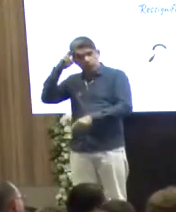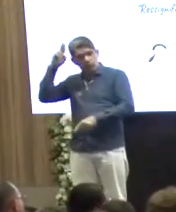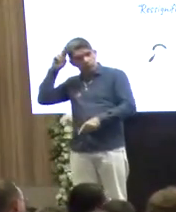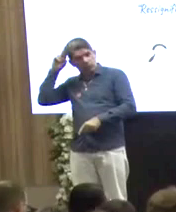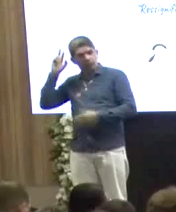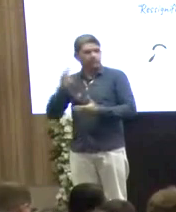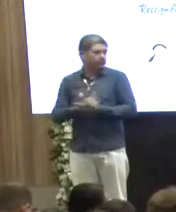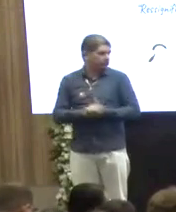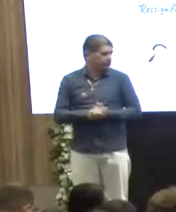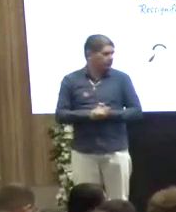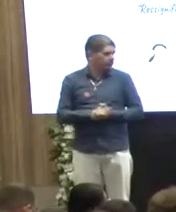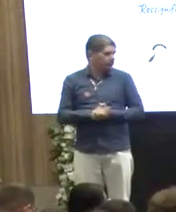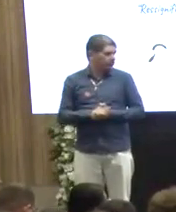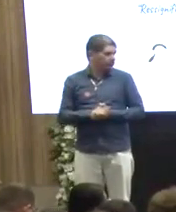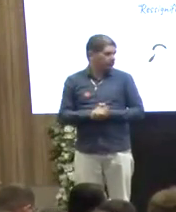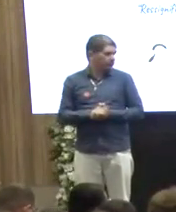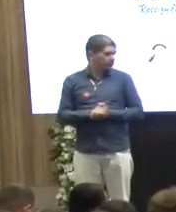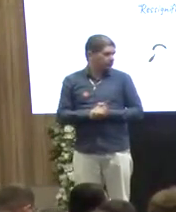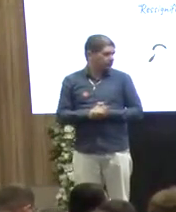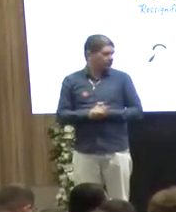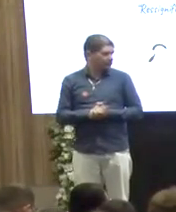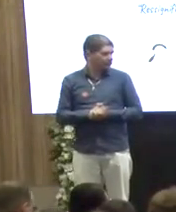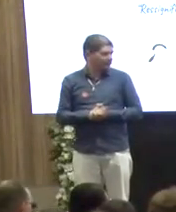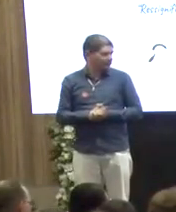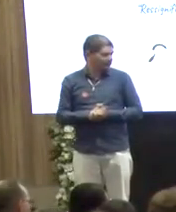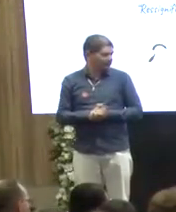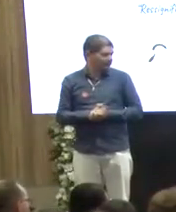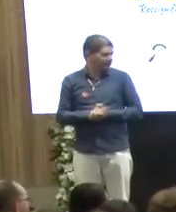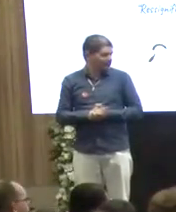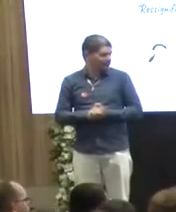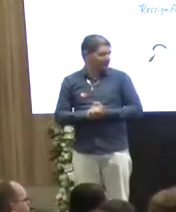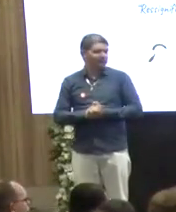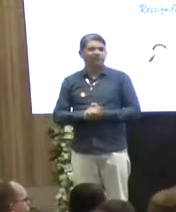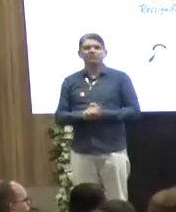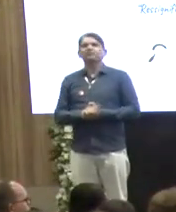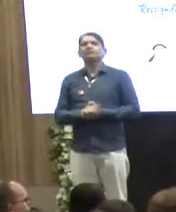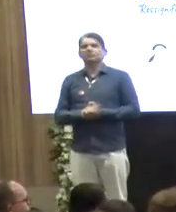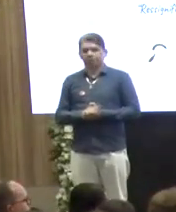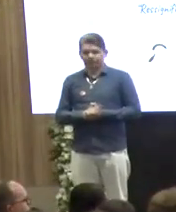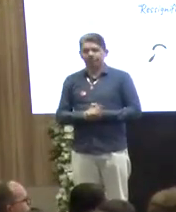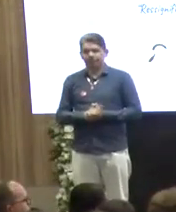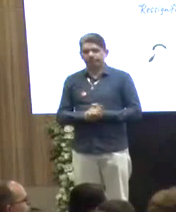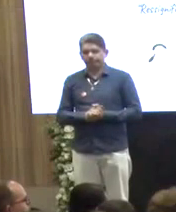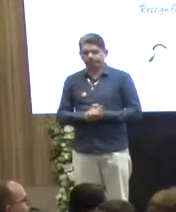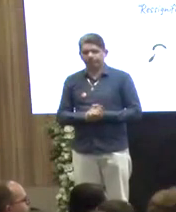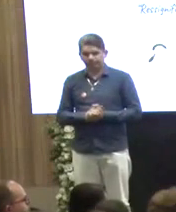discussão aqui. Obrigado. Já passo de imediato para a professora Nilma.